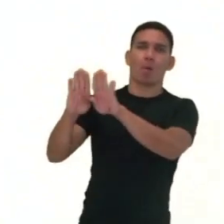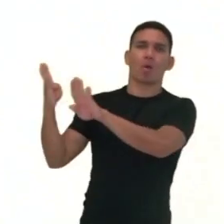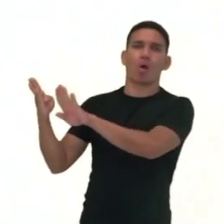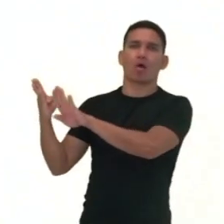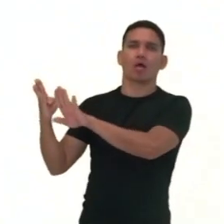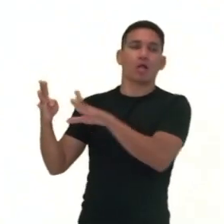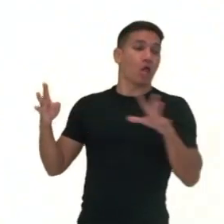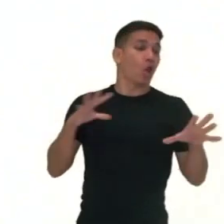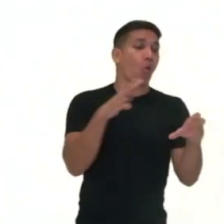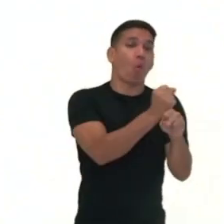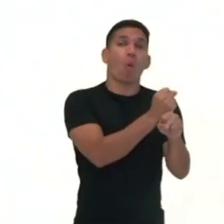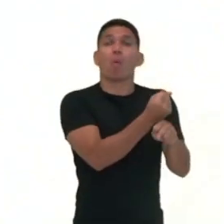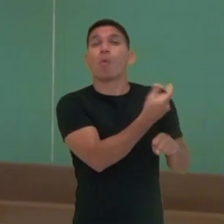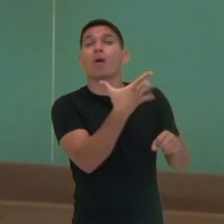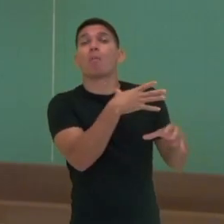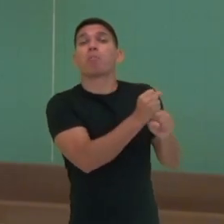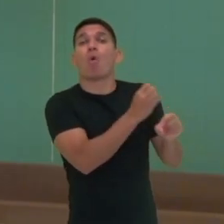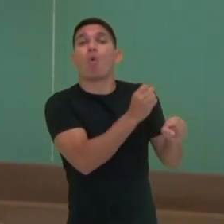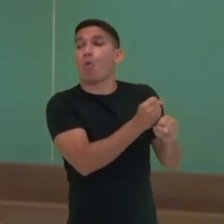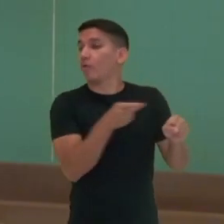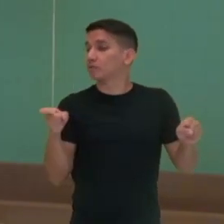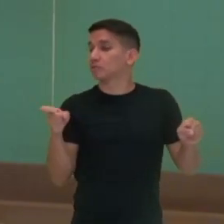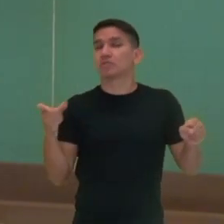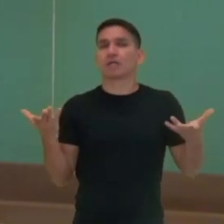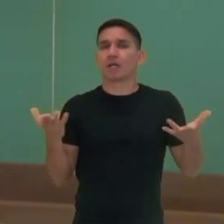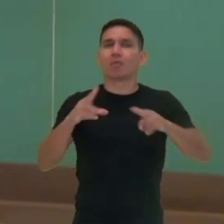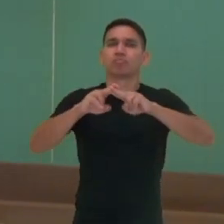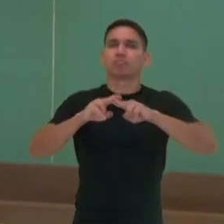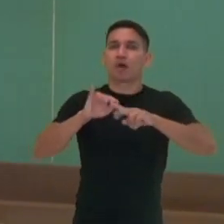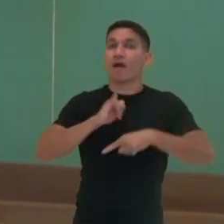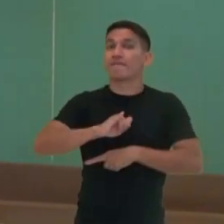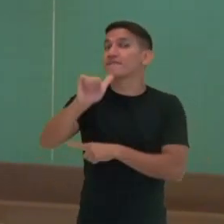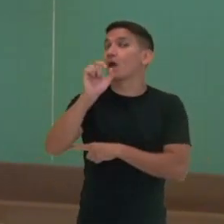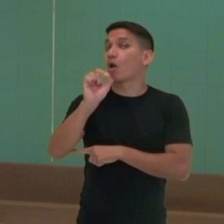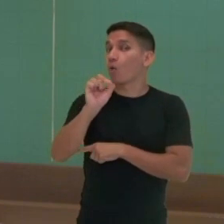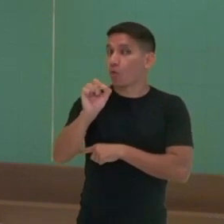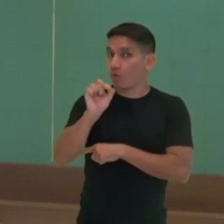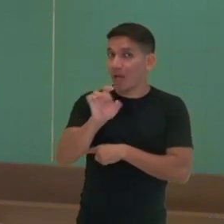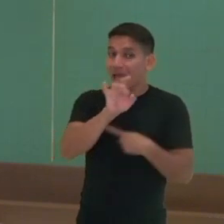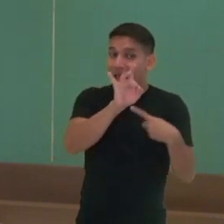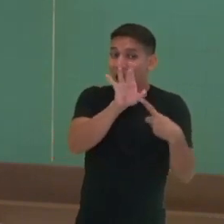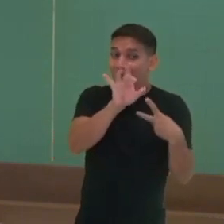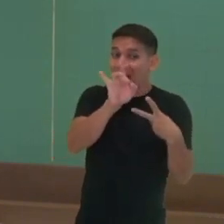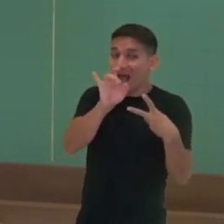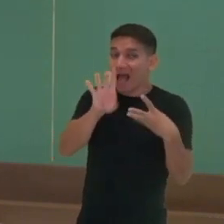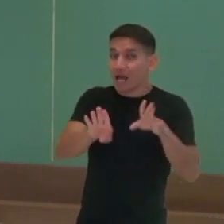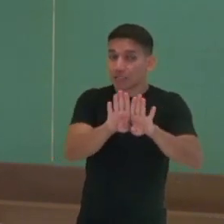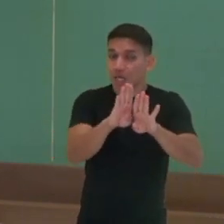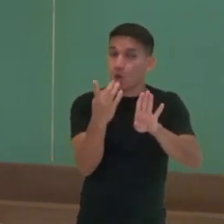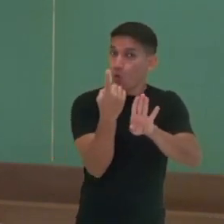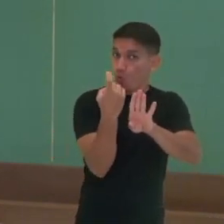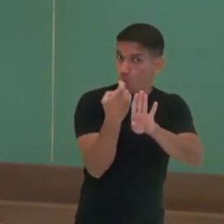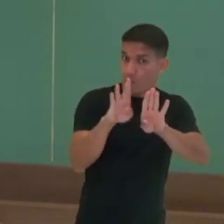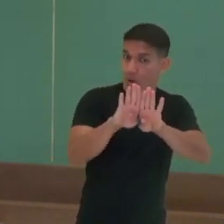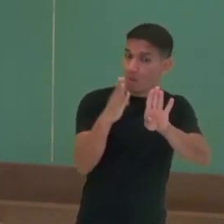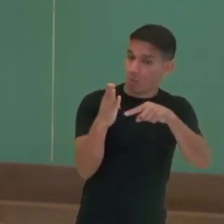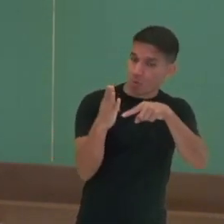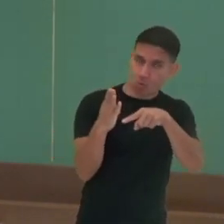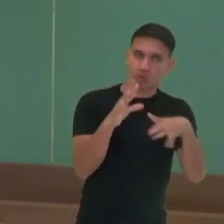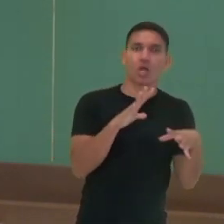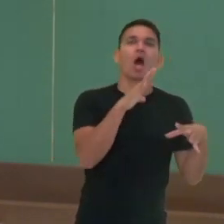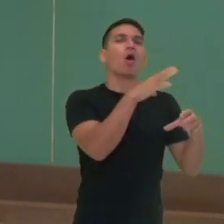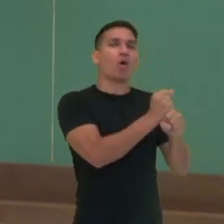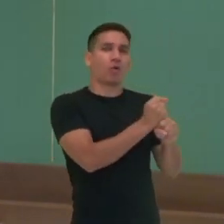ele totalizou? Então, no enunciado, ele diz que a cada